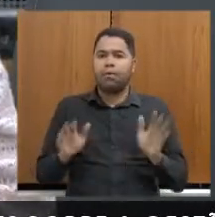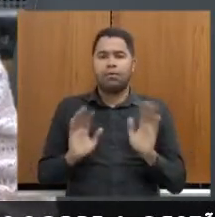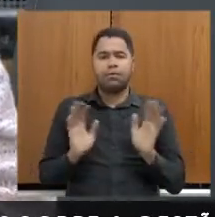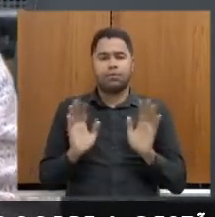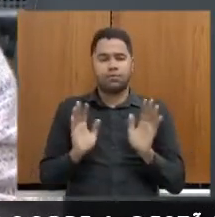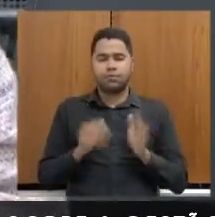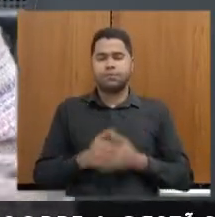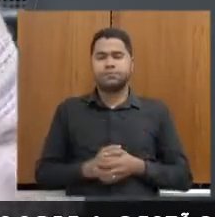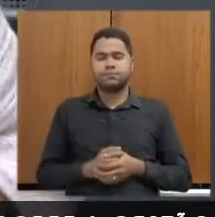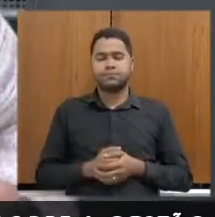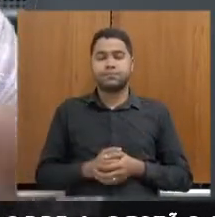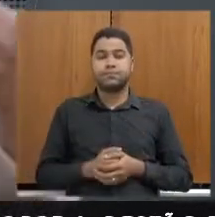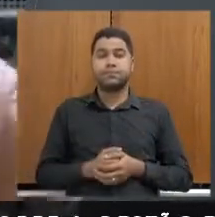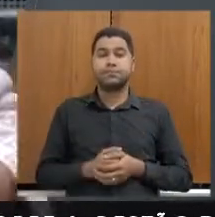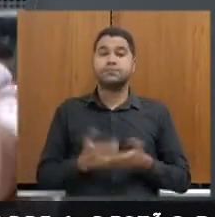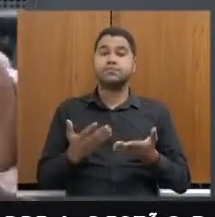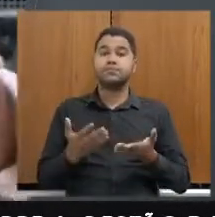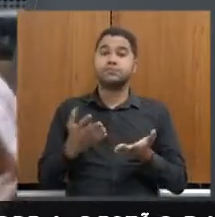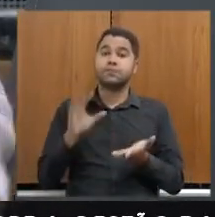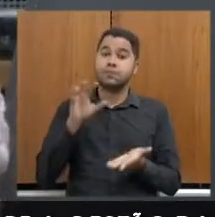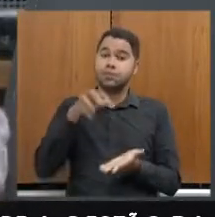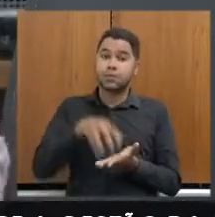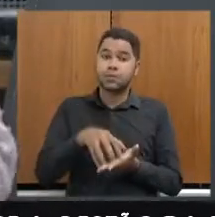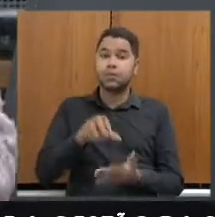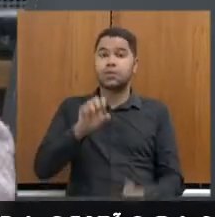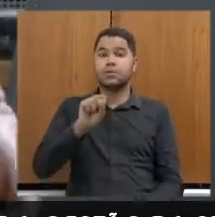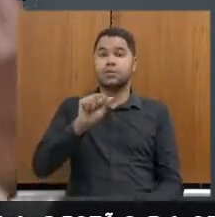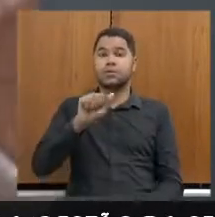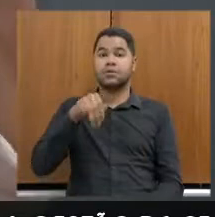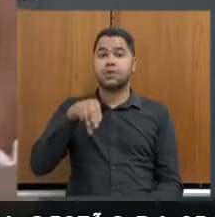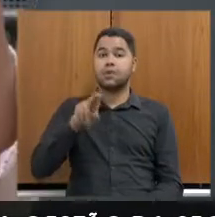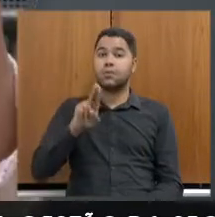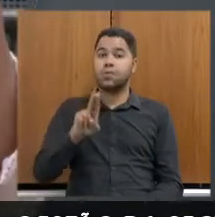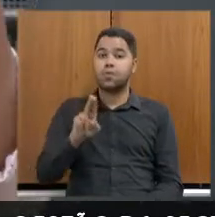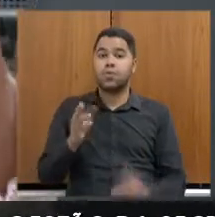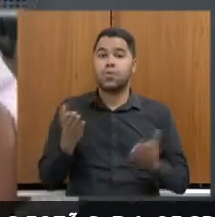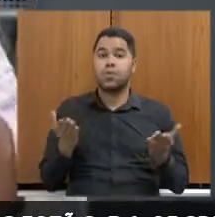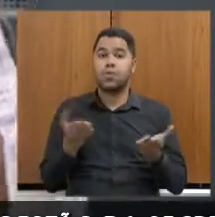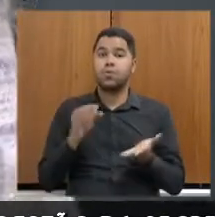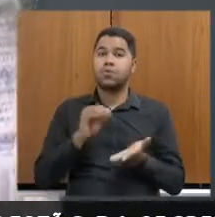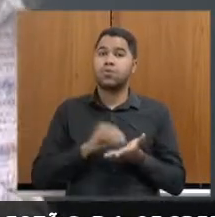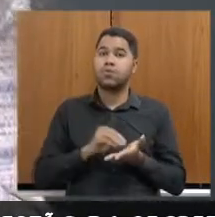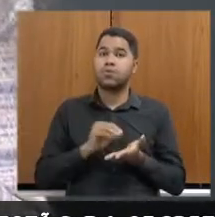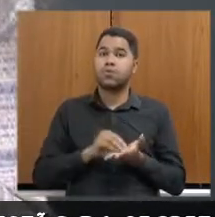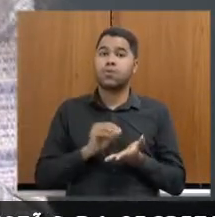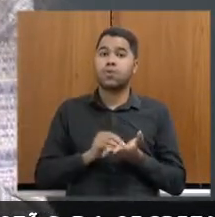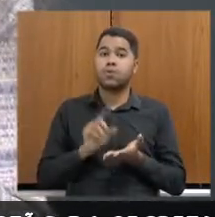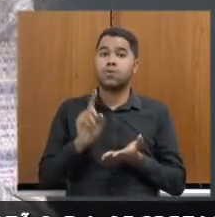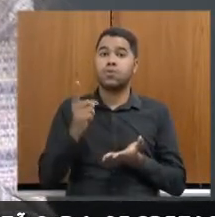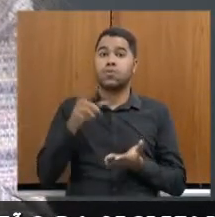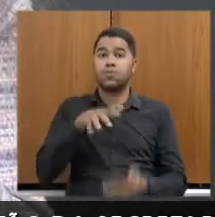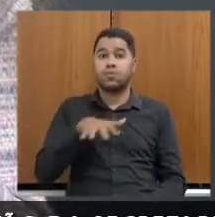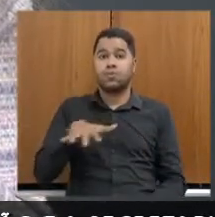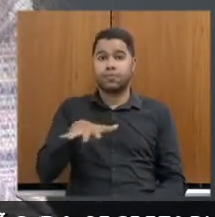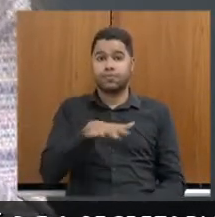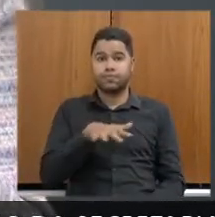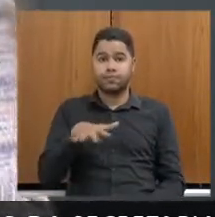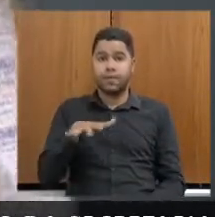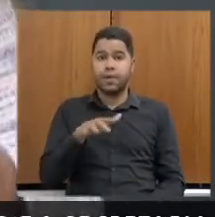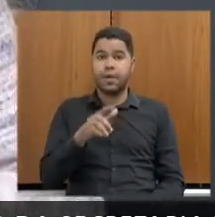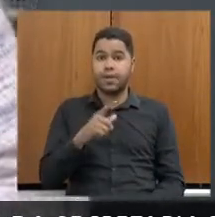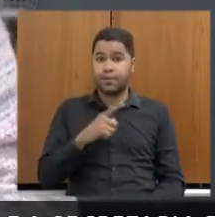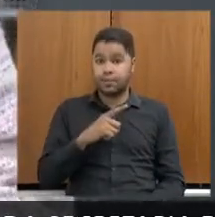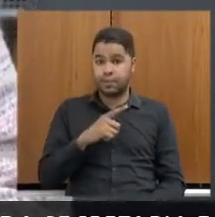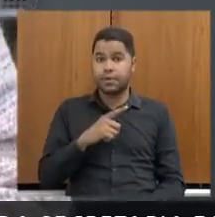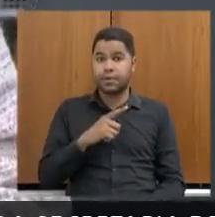isso tudo então essa implantação do SAMU que hoje só falta é uma região para